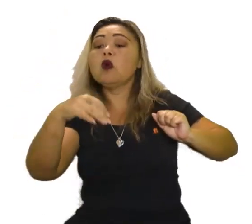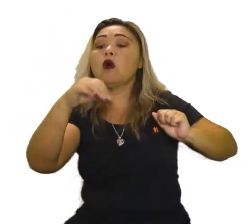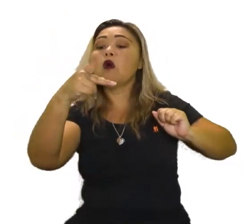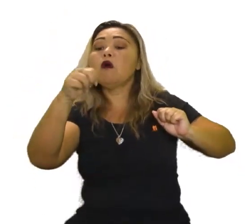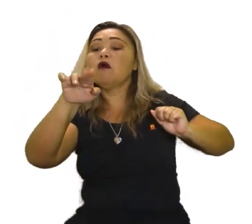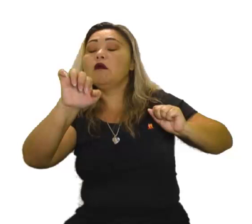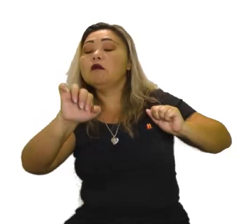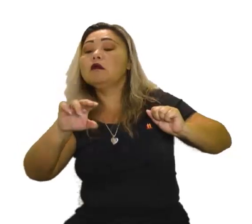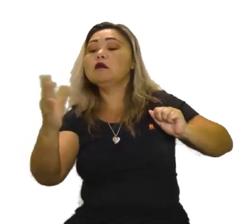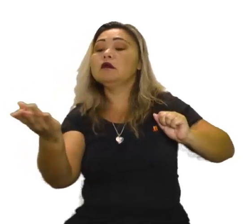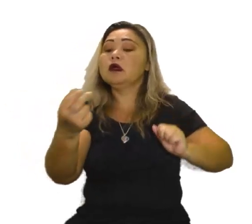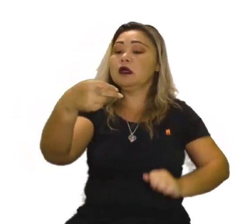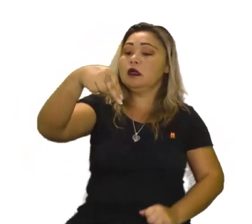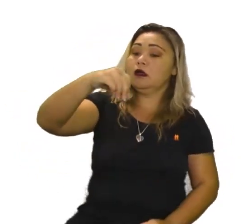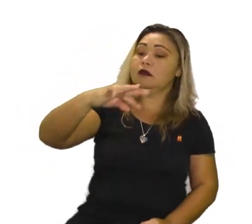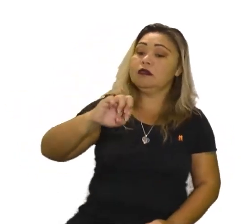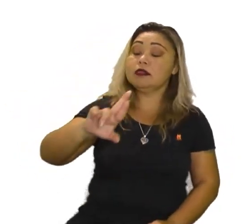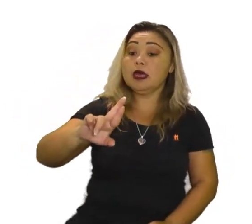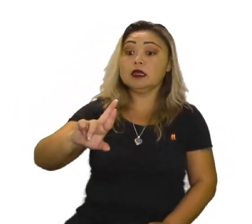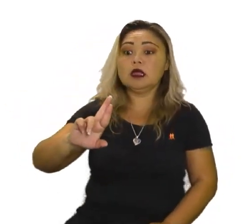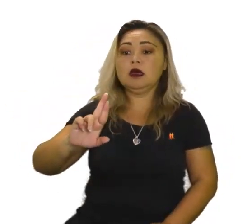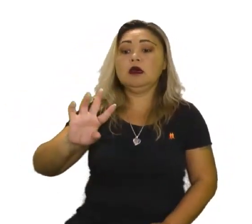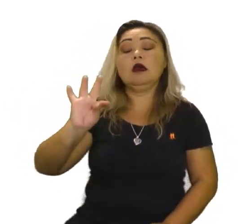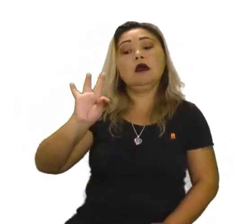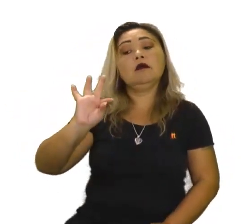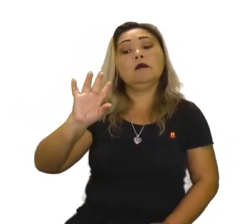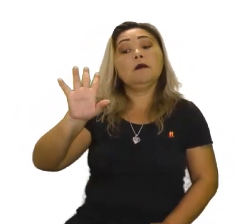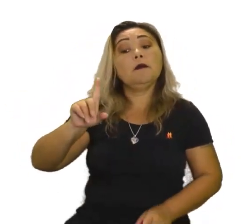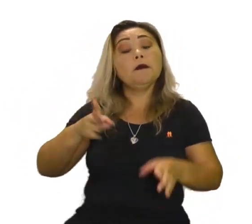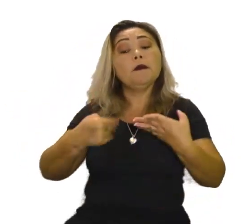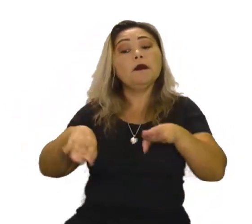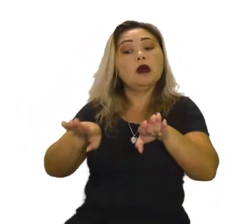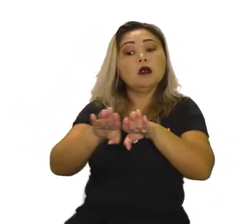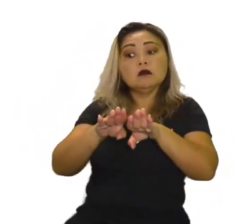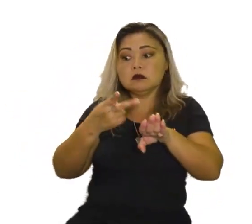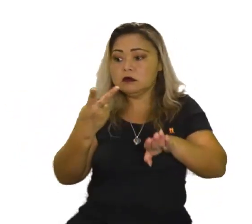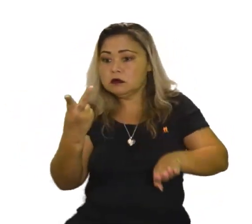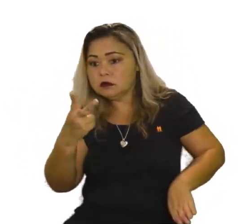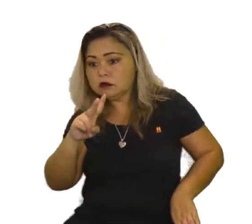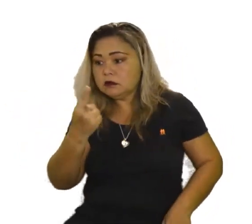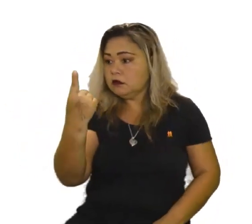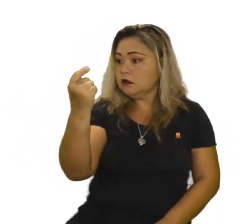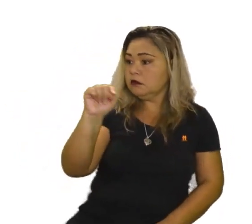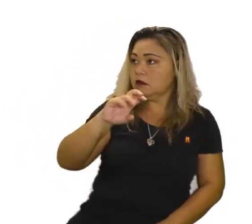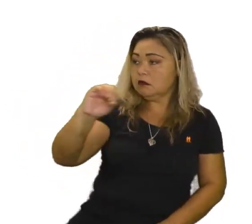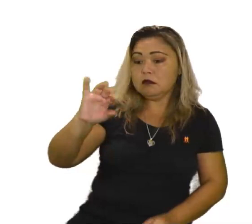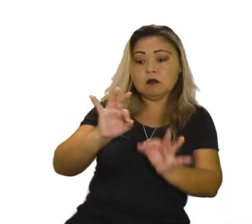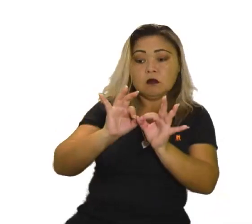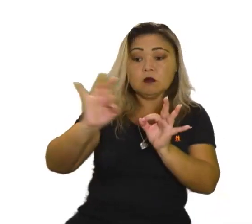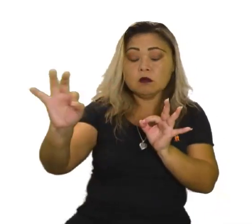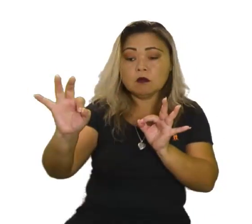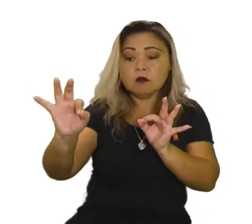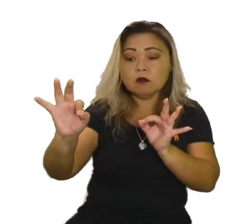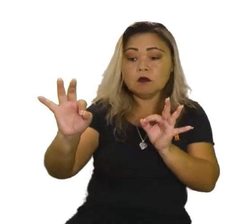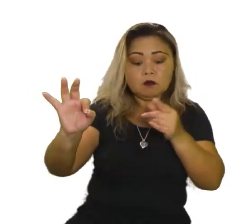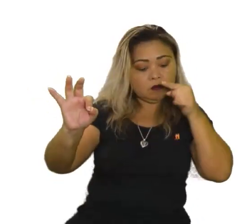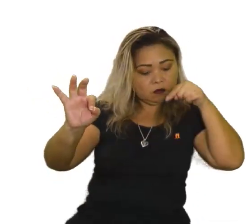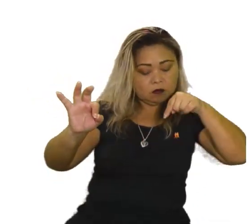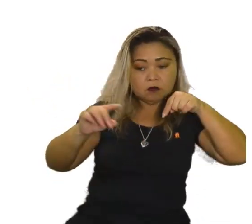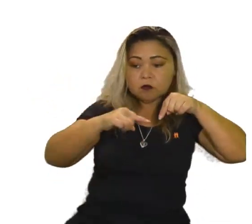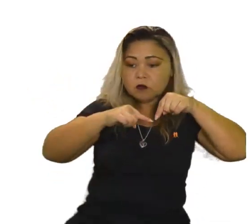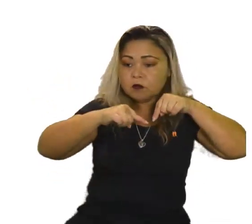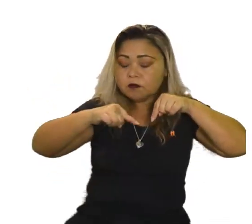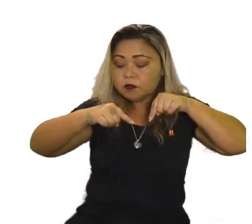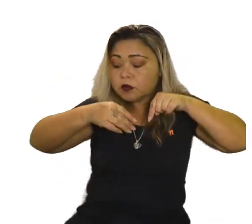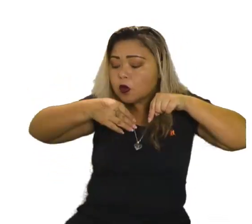pólen e coleta de néctar. Mas também, entre esses 1.500 metros, do ponto, não pode